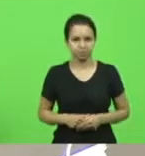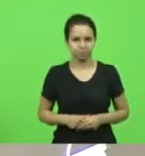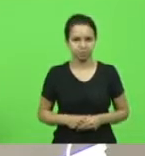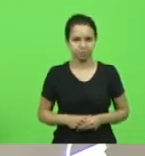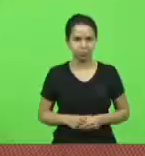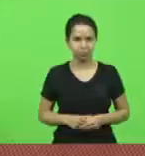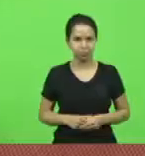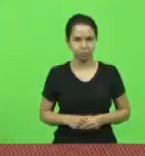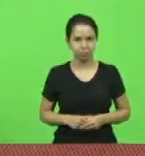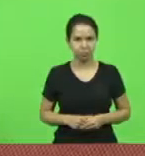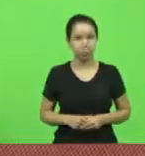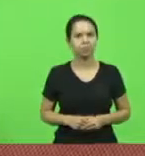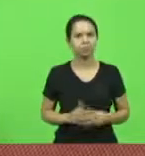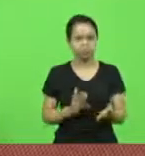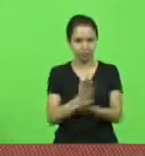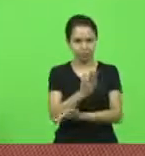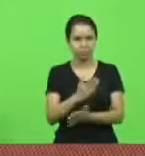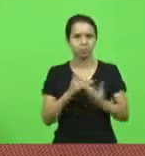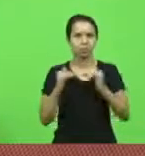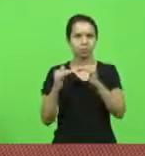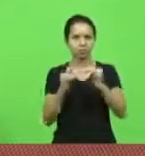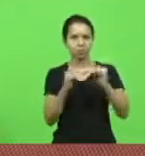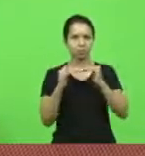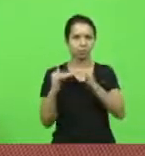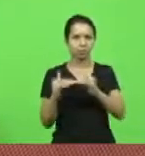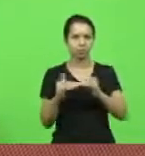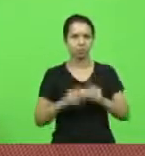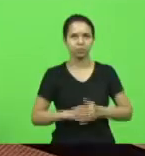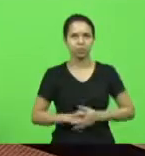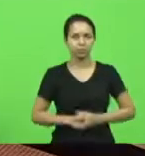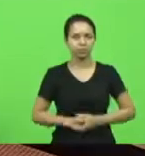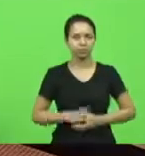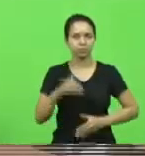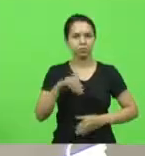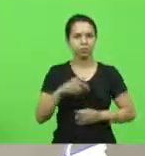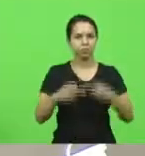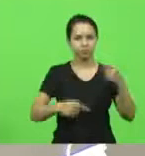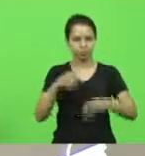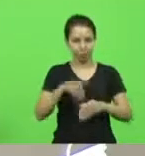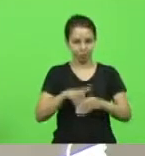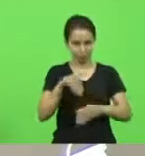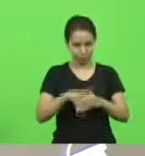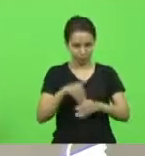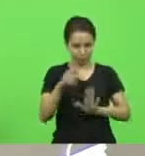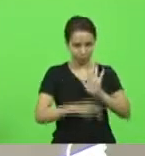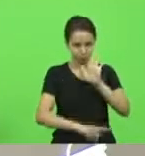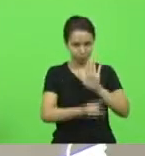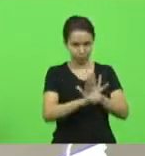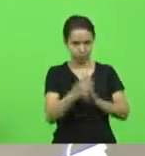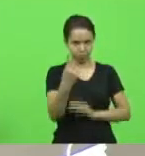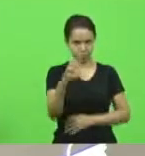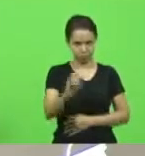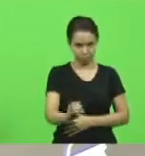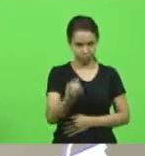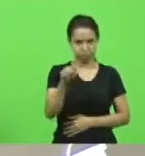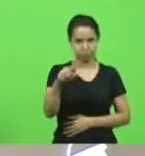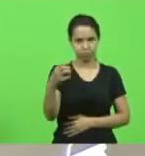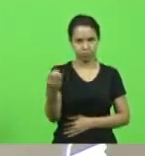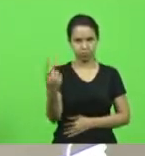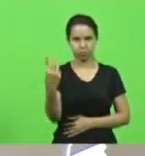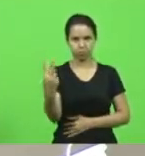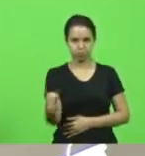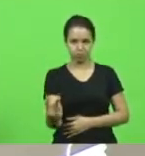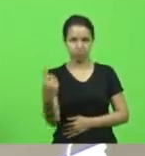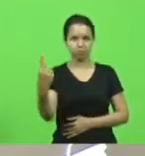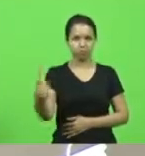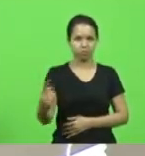se encontram. Aprovado por unanimidade. Discussão e votação em torno único do projeto de lei 10.3.2021, autor governo do Estado.